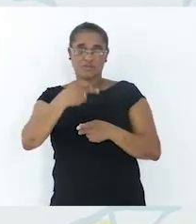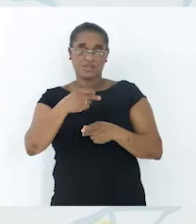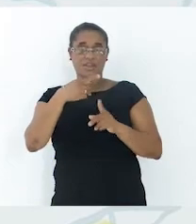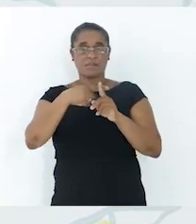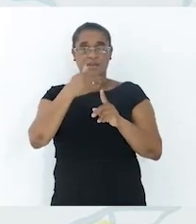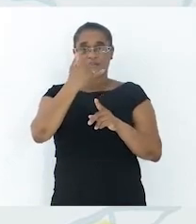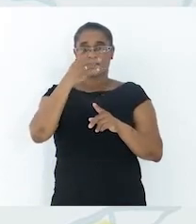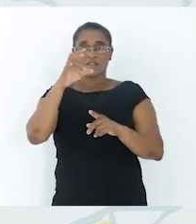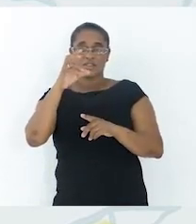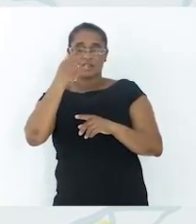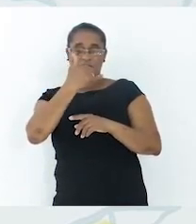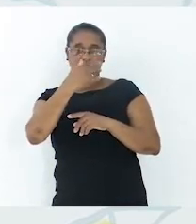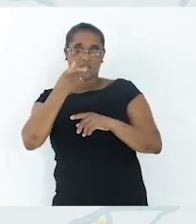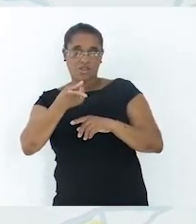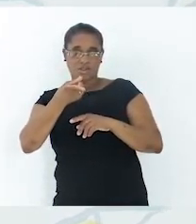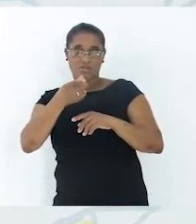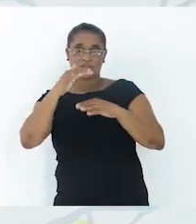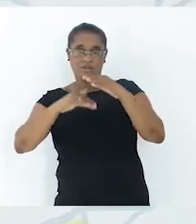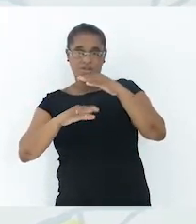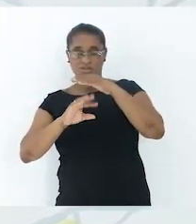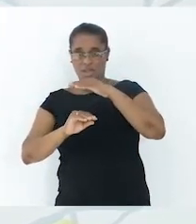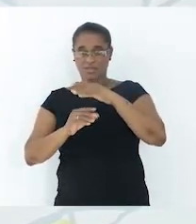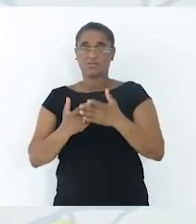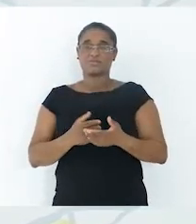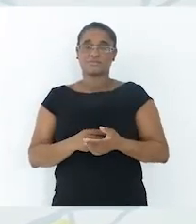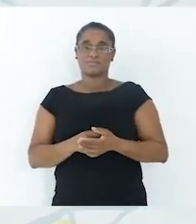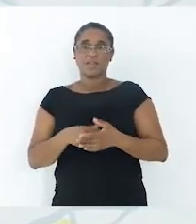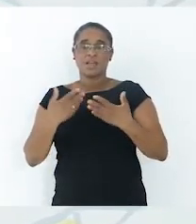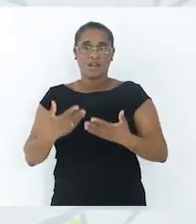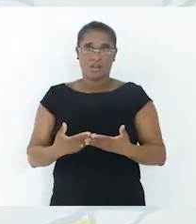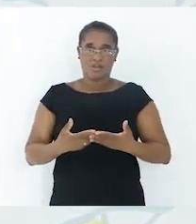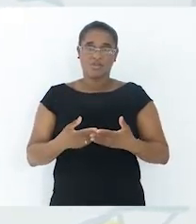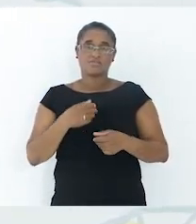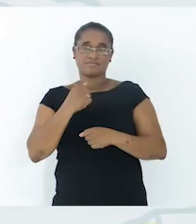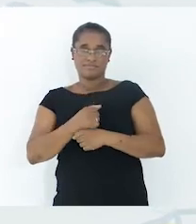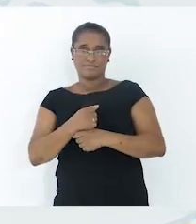29 sobre 10. Vamos para o exercício. Vou só